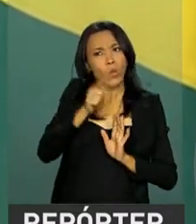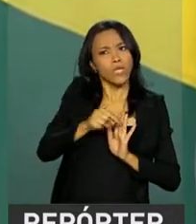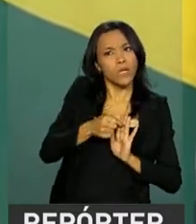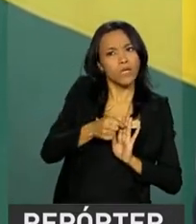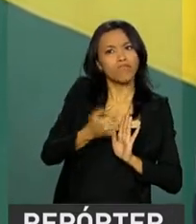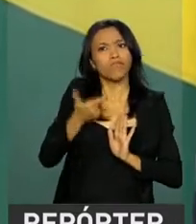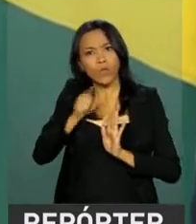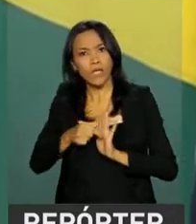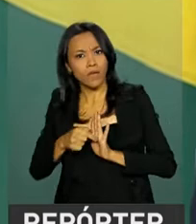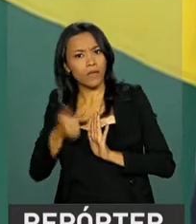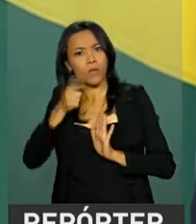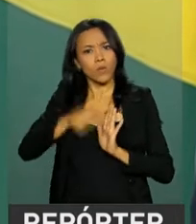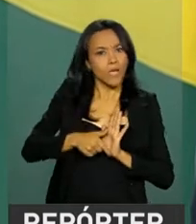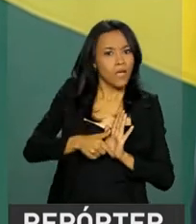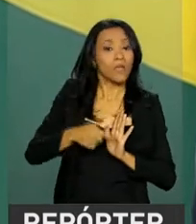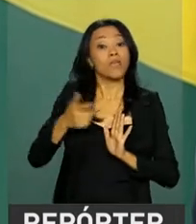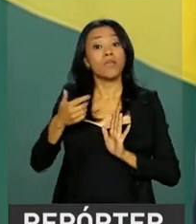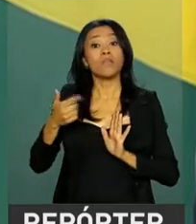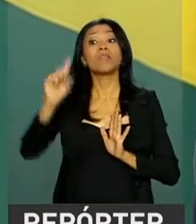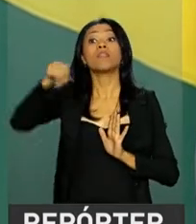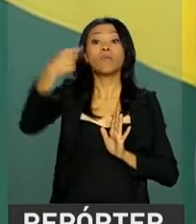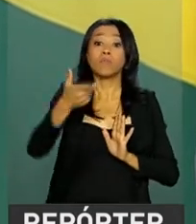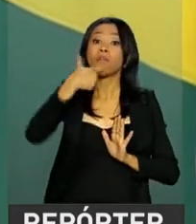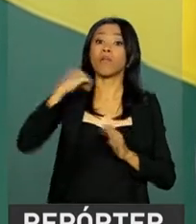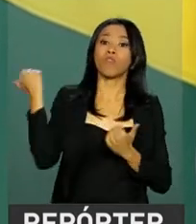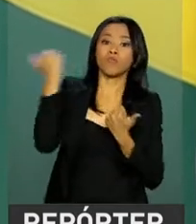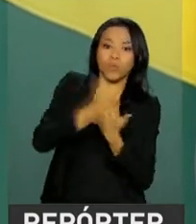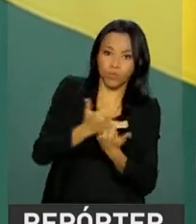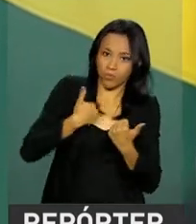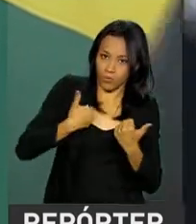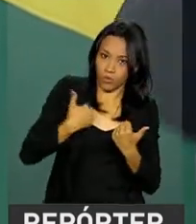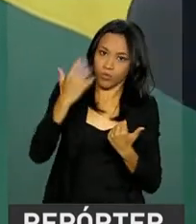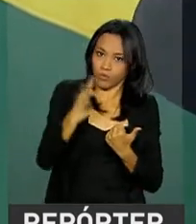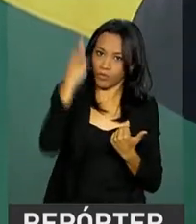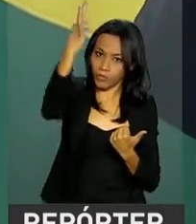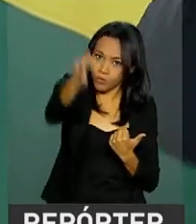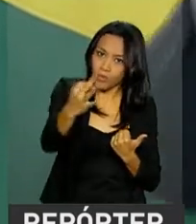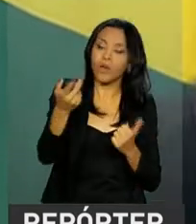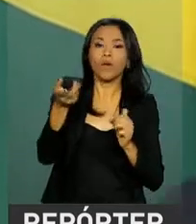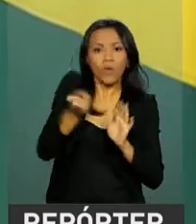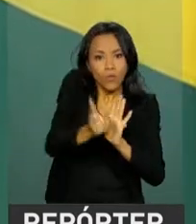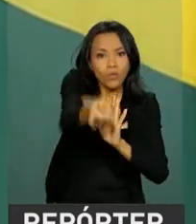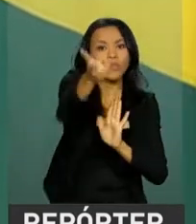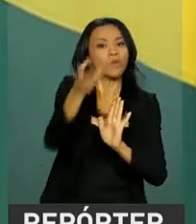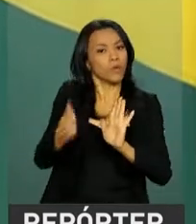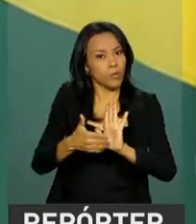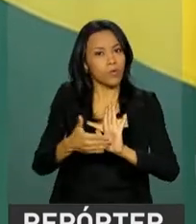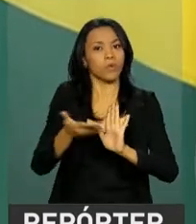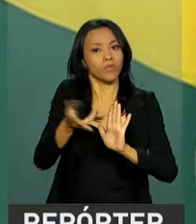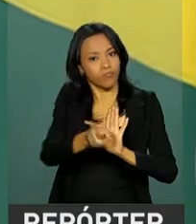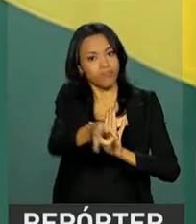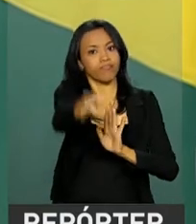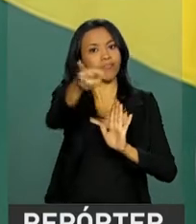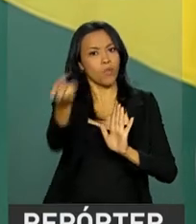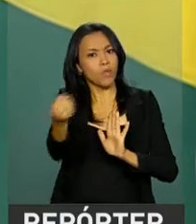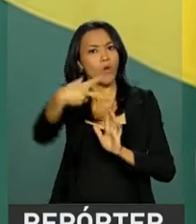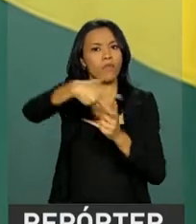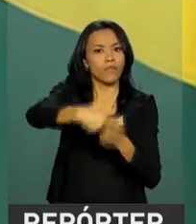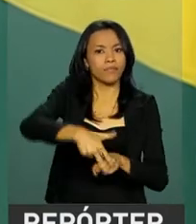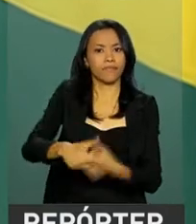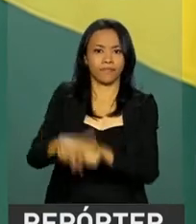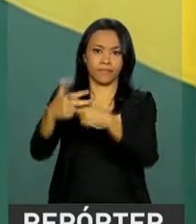permita a quem venha depois mais adiante que possa fazer mais adiante quem sabe uma nova revisão